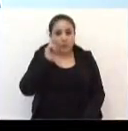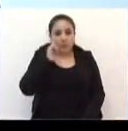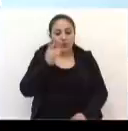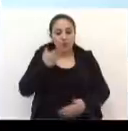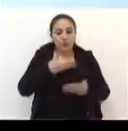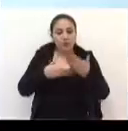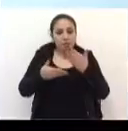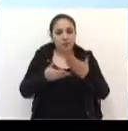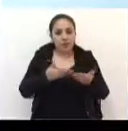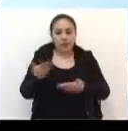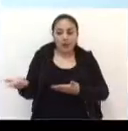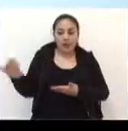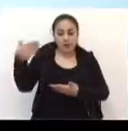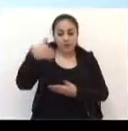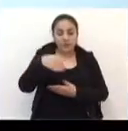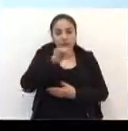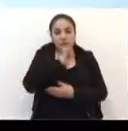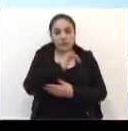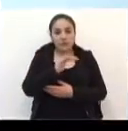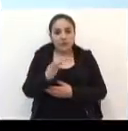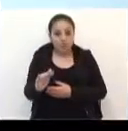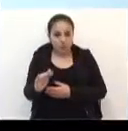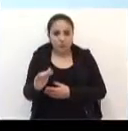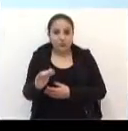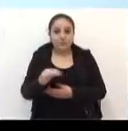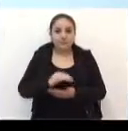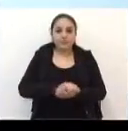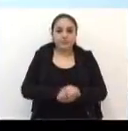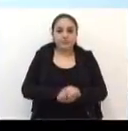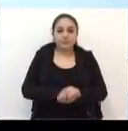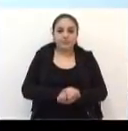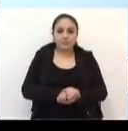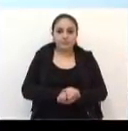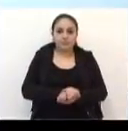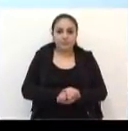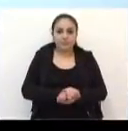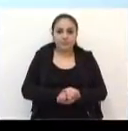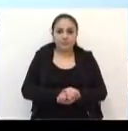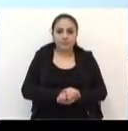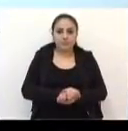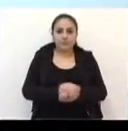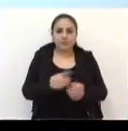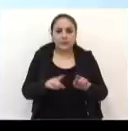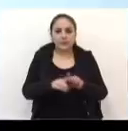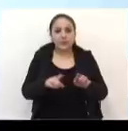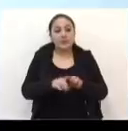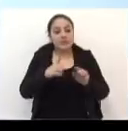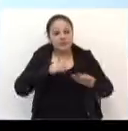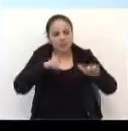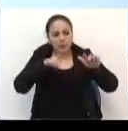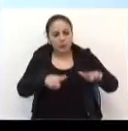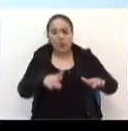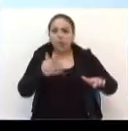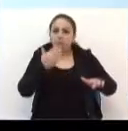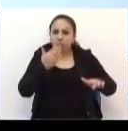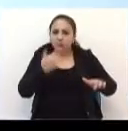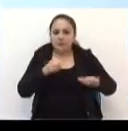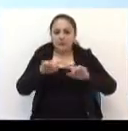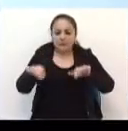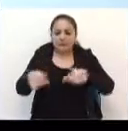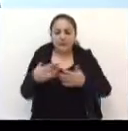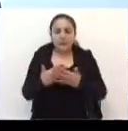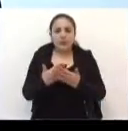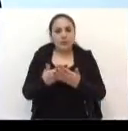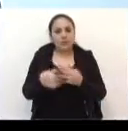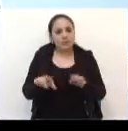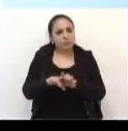comportar então a vinda desses alunos, né, soldados alunos, desde alojamento, refeitório até salas